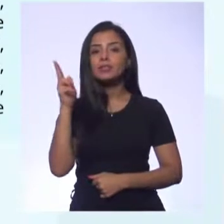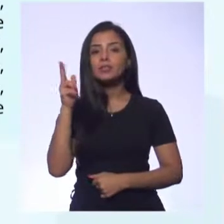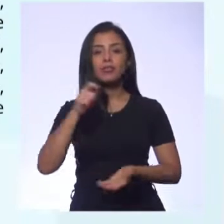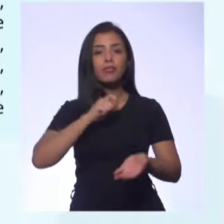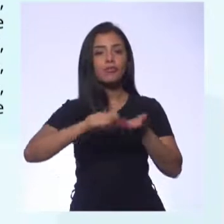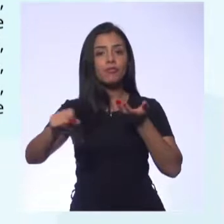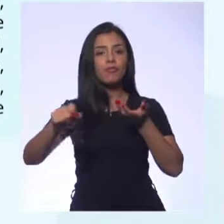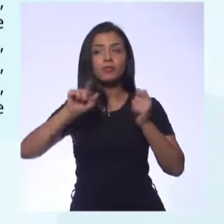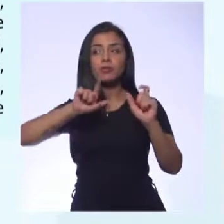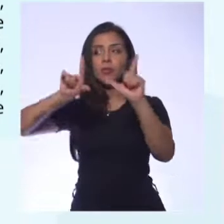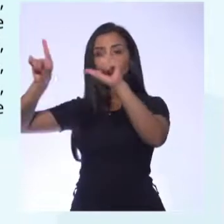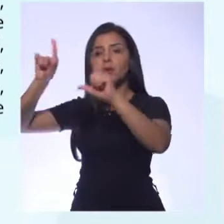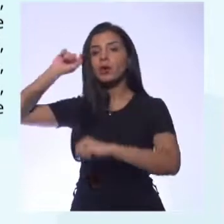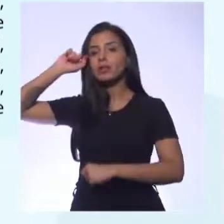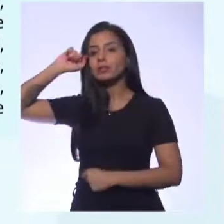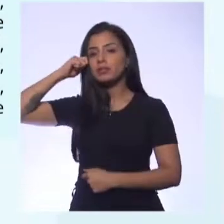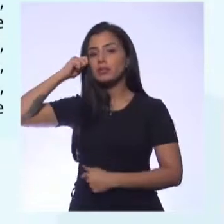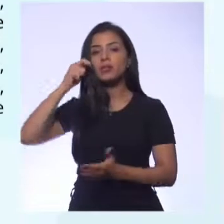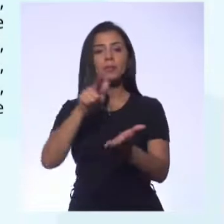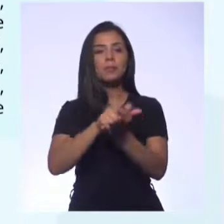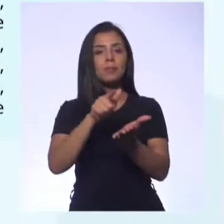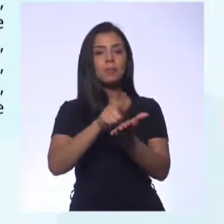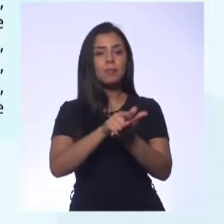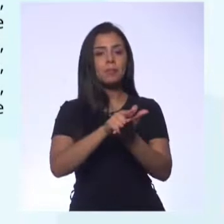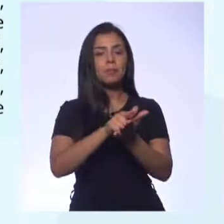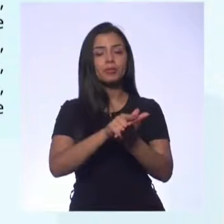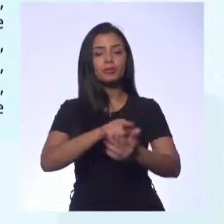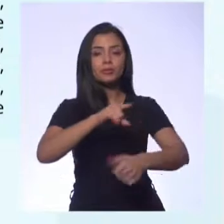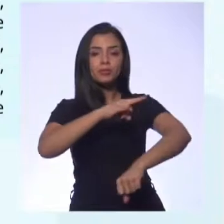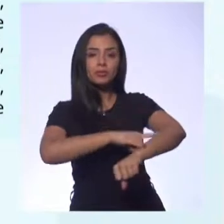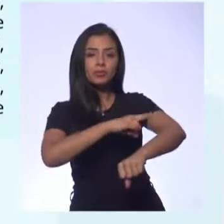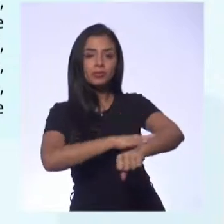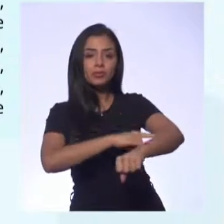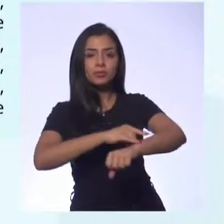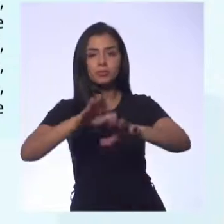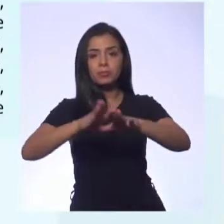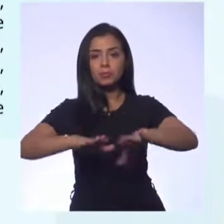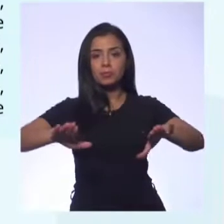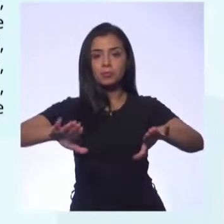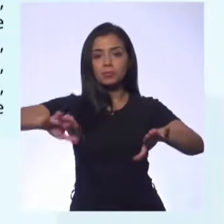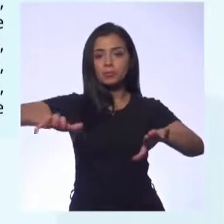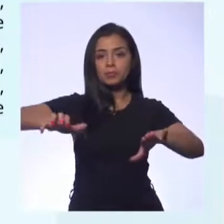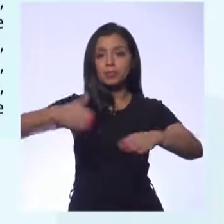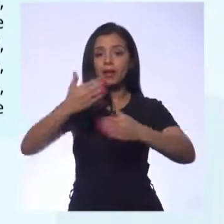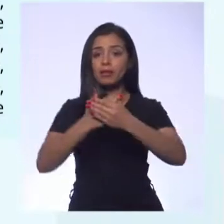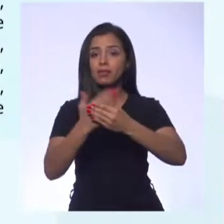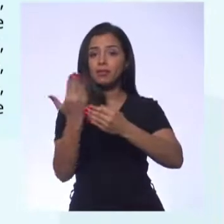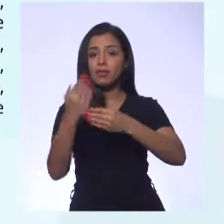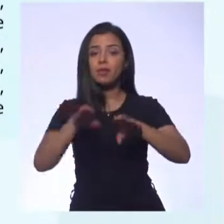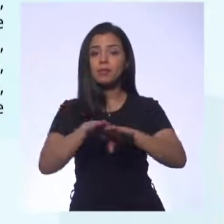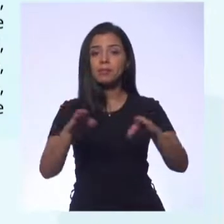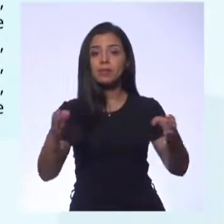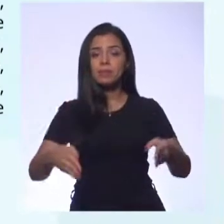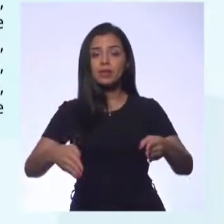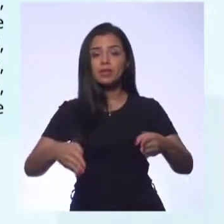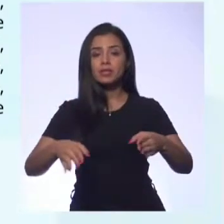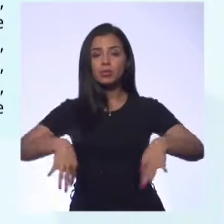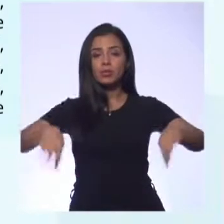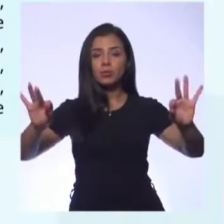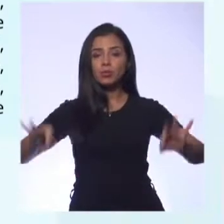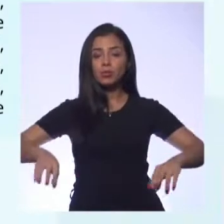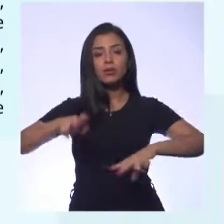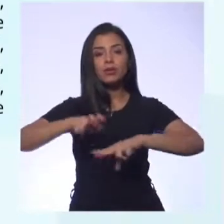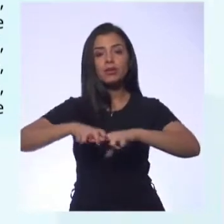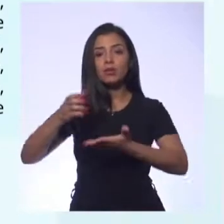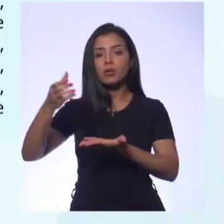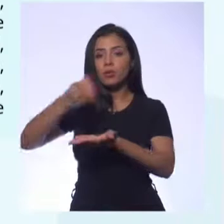quadro negro, giz, papel, mictório, pia, água, táxi, mesa, toalha, cadeiras,